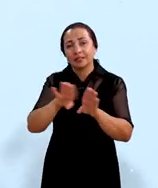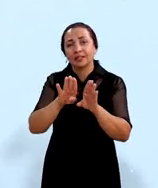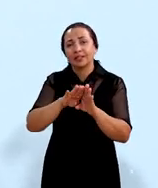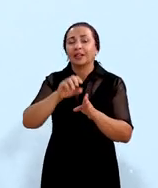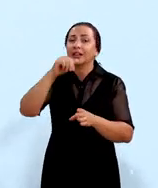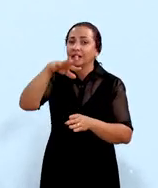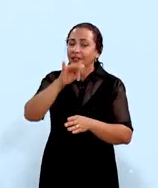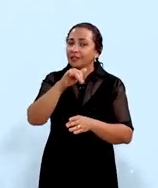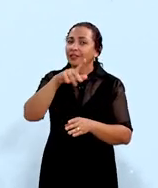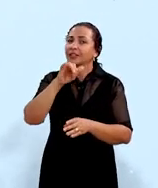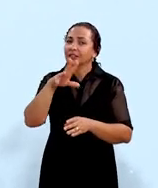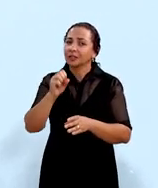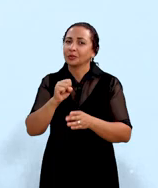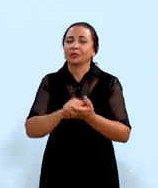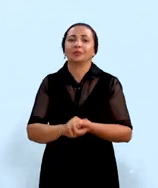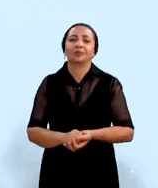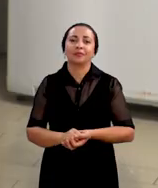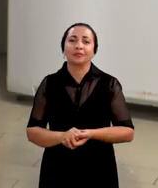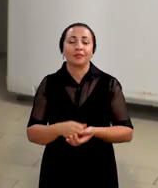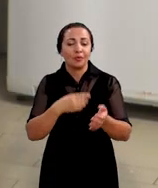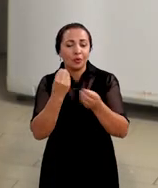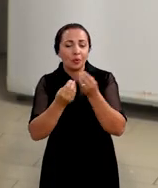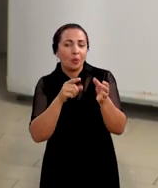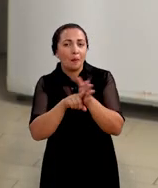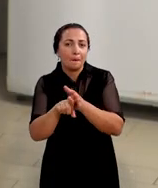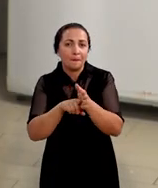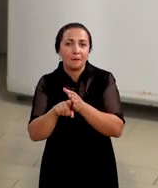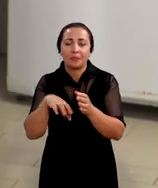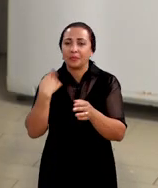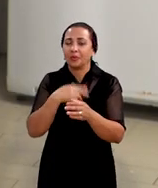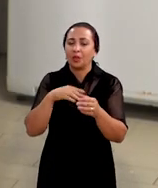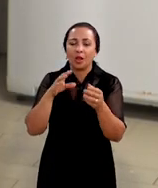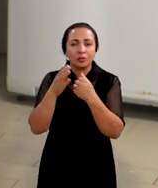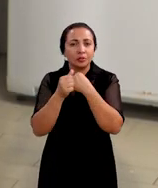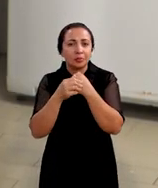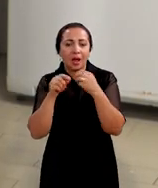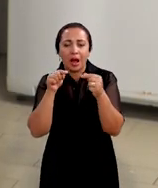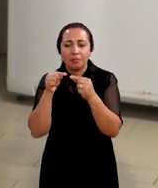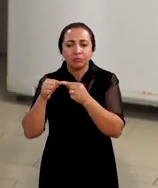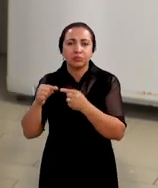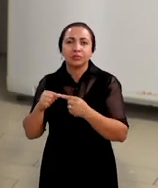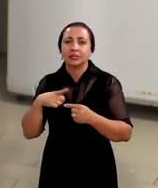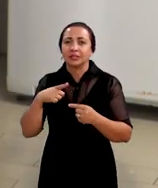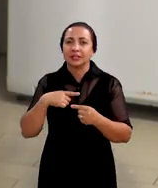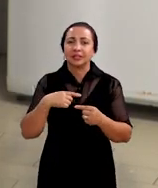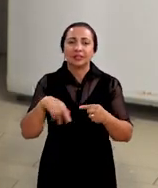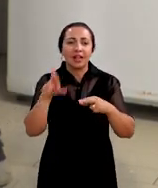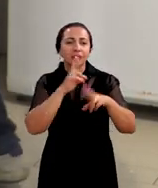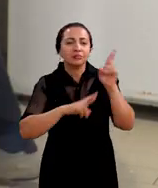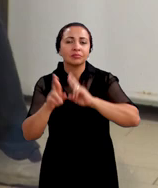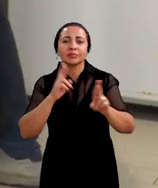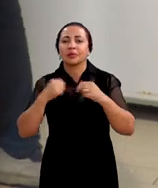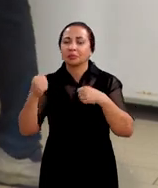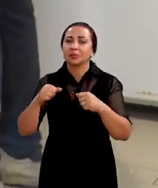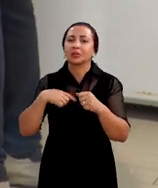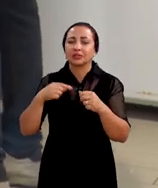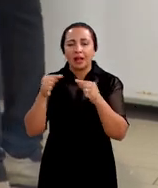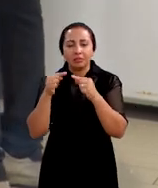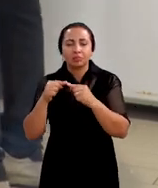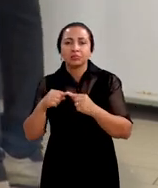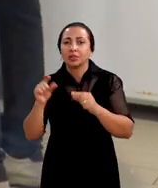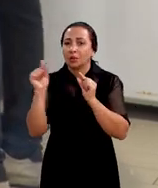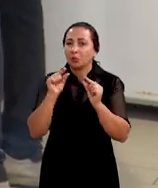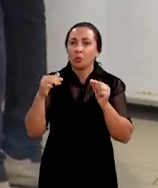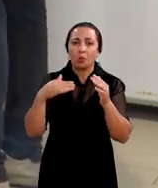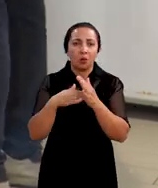Siriri, Neópolis e Canindé de São Francisco. E como é uma pesquisa que a gente chama uma pesquisa aplicada, que tem resultados que podem